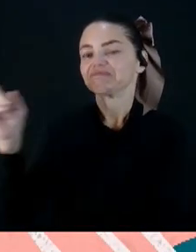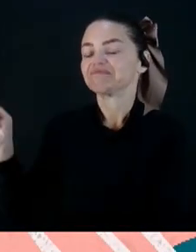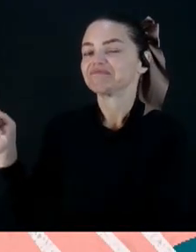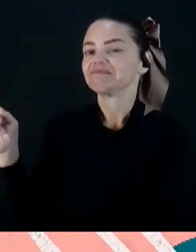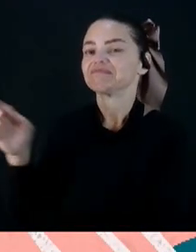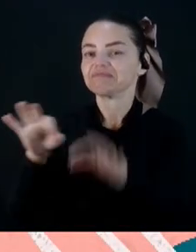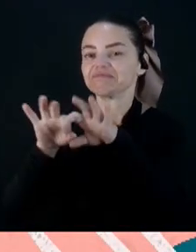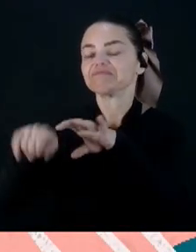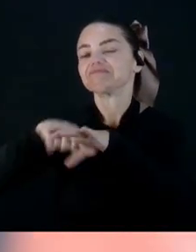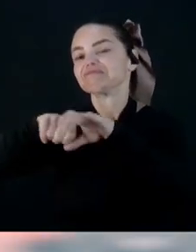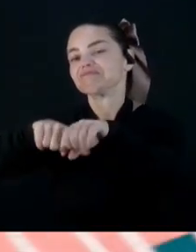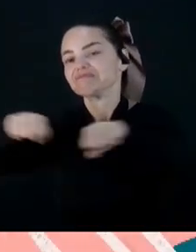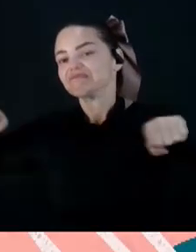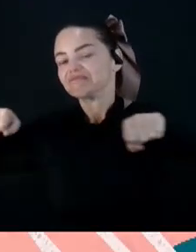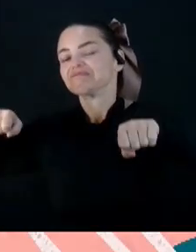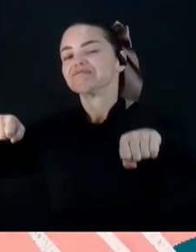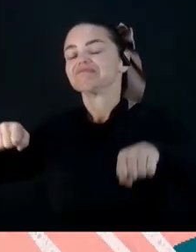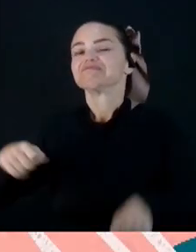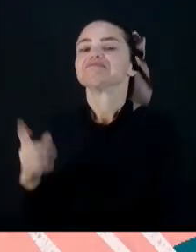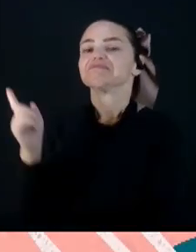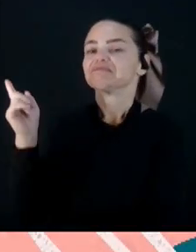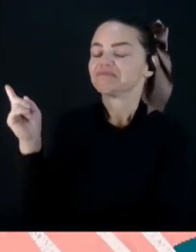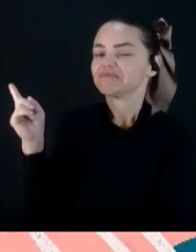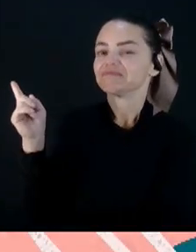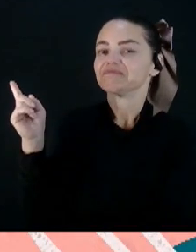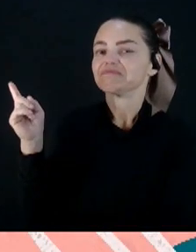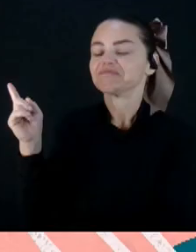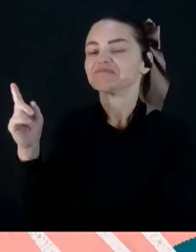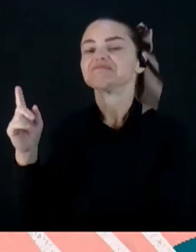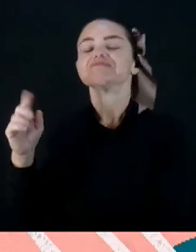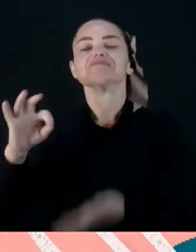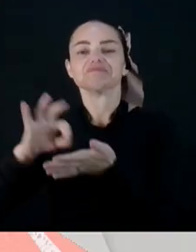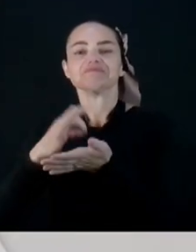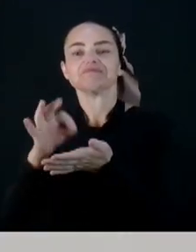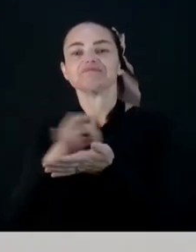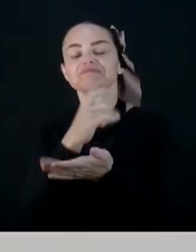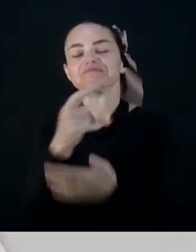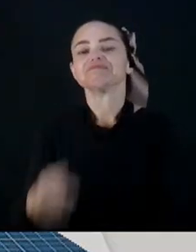e 2 miçangas, linha e máquina de costura.